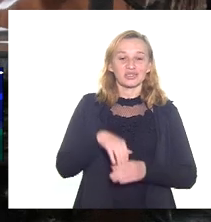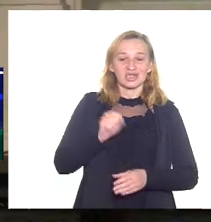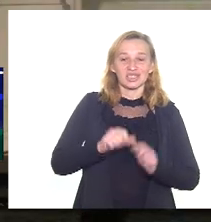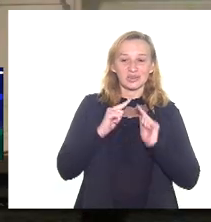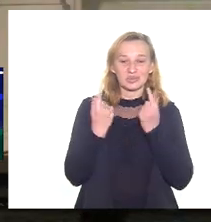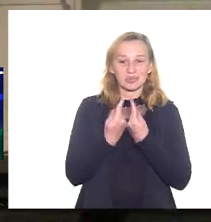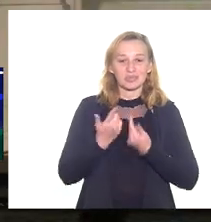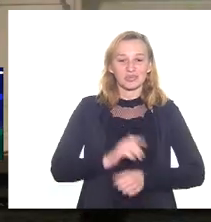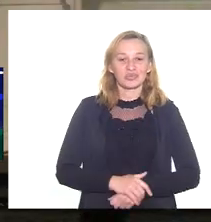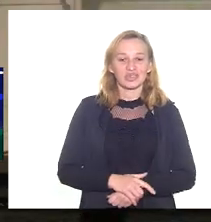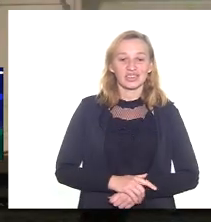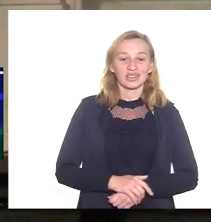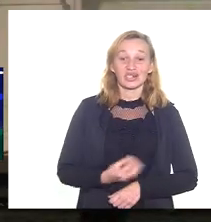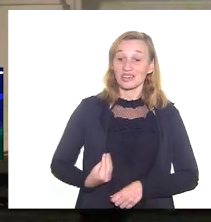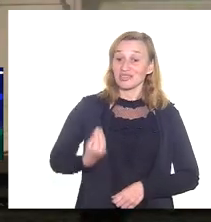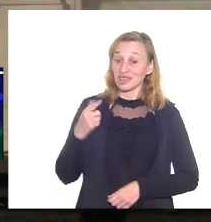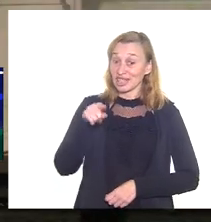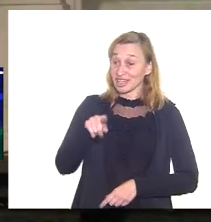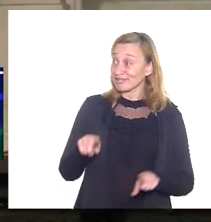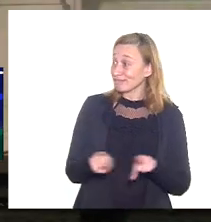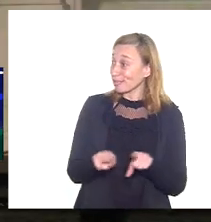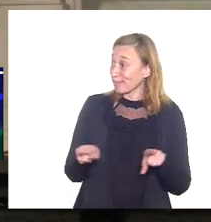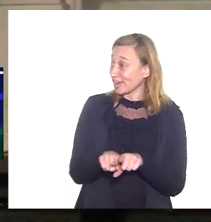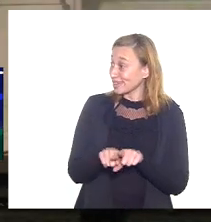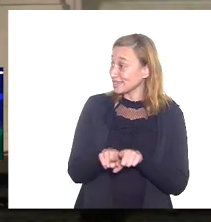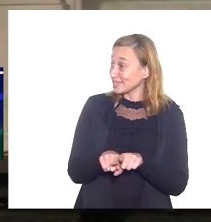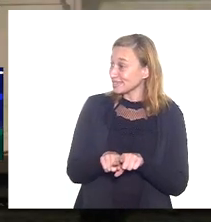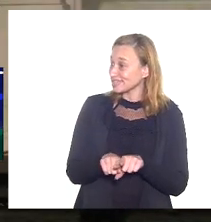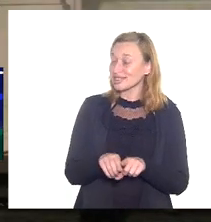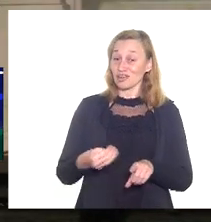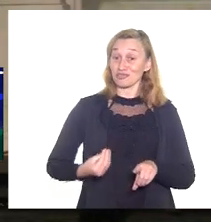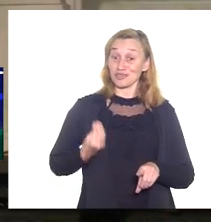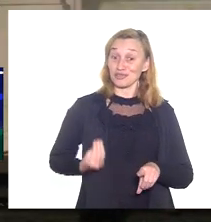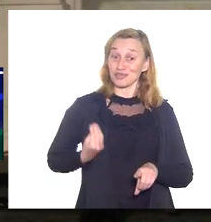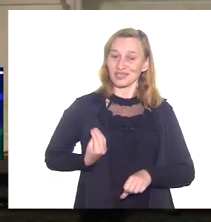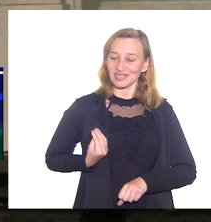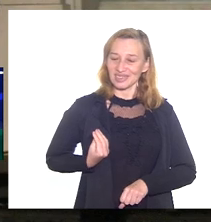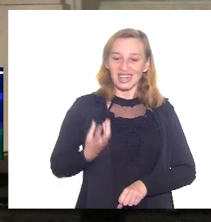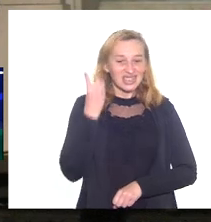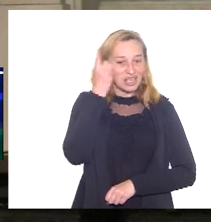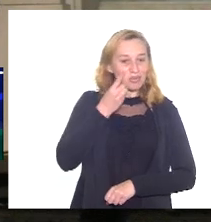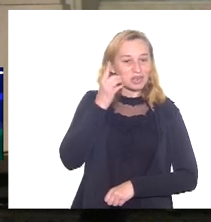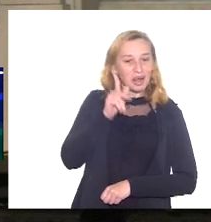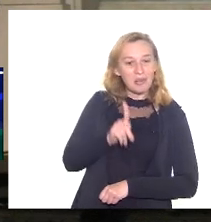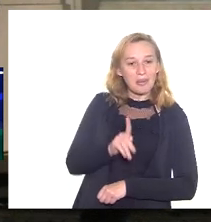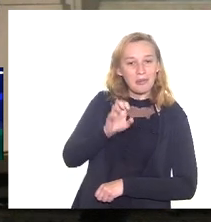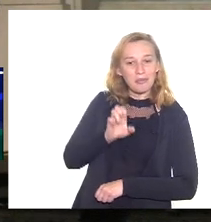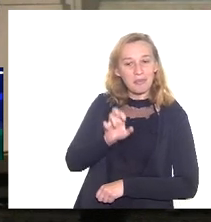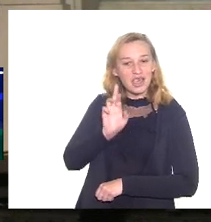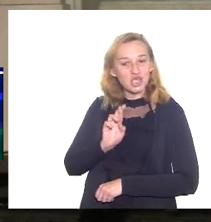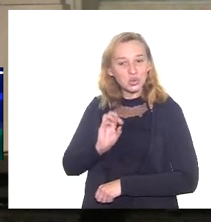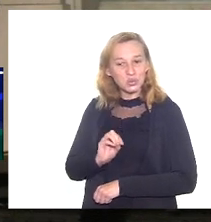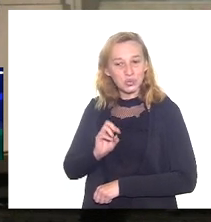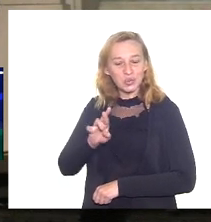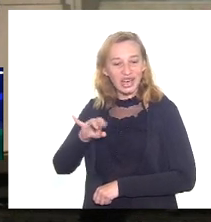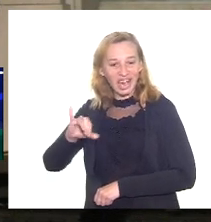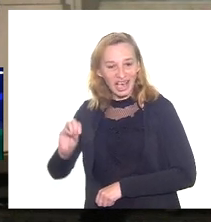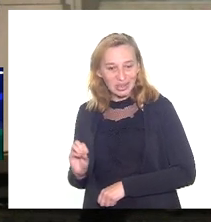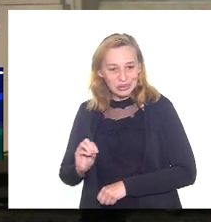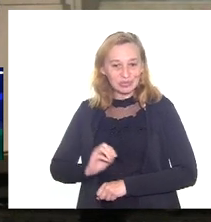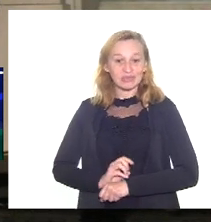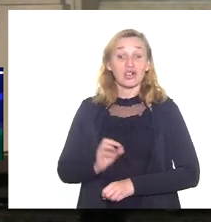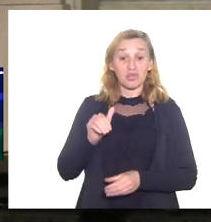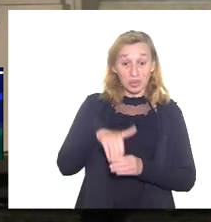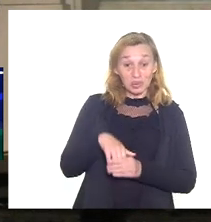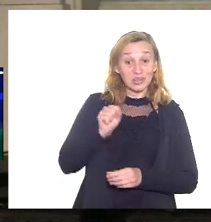no grupo. Está presente aqui também, ao vivo. Deputado Pedro Ricardo.